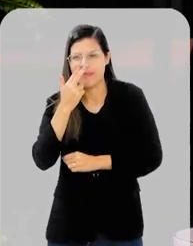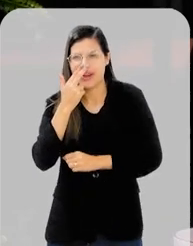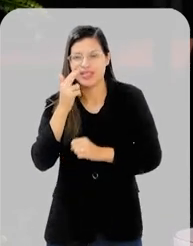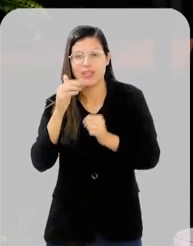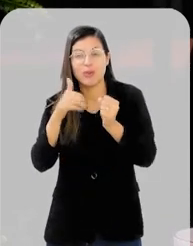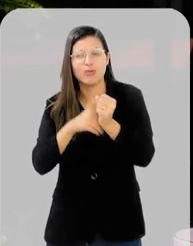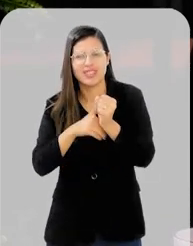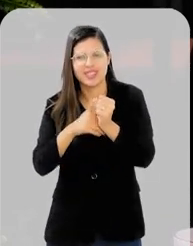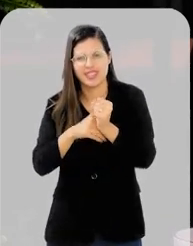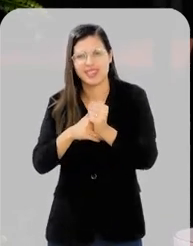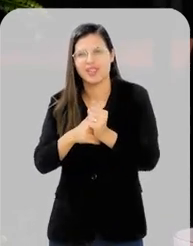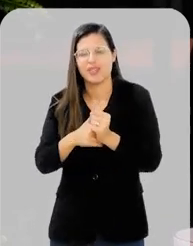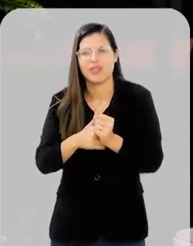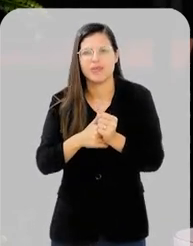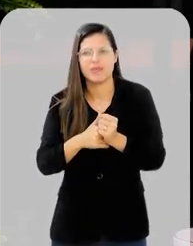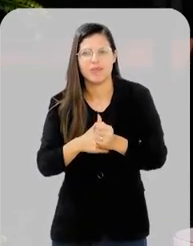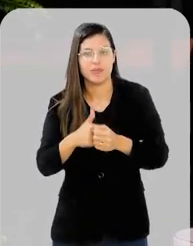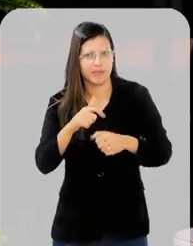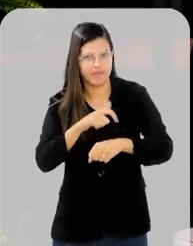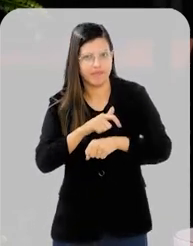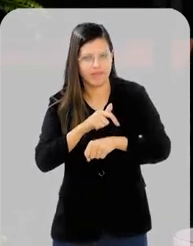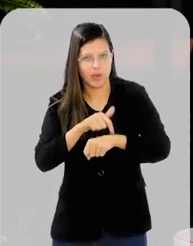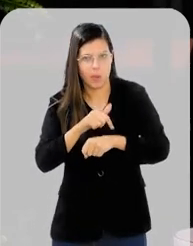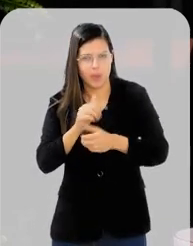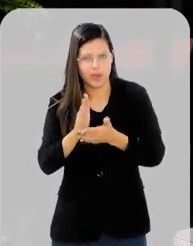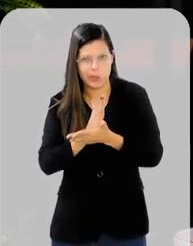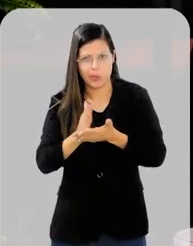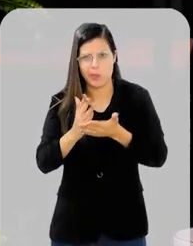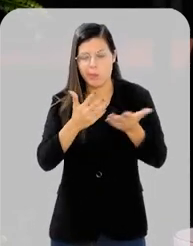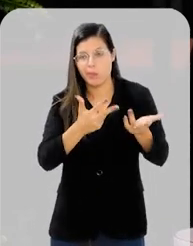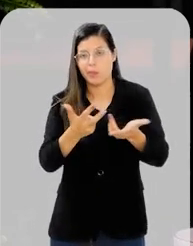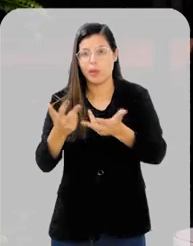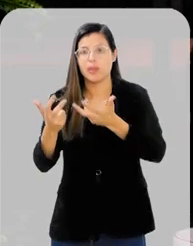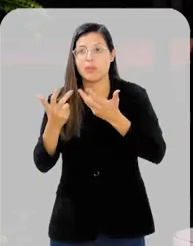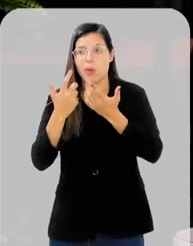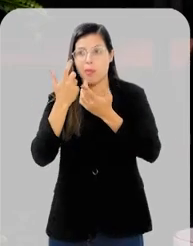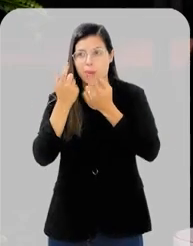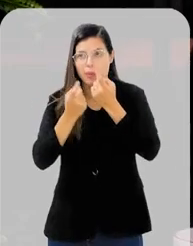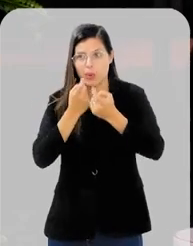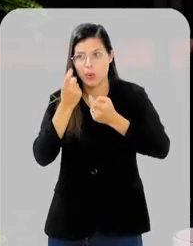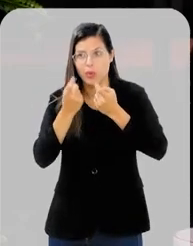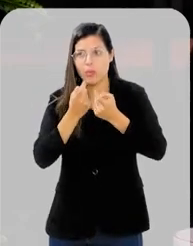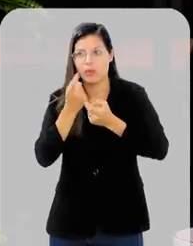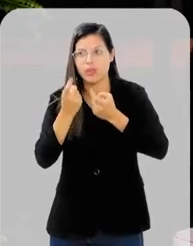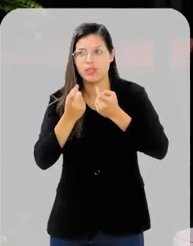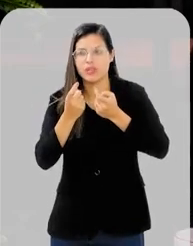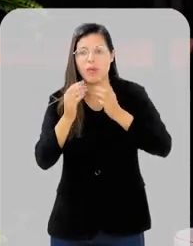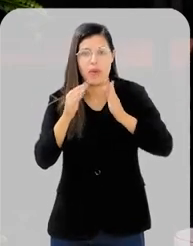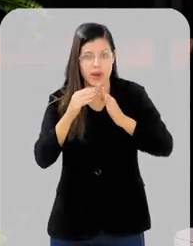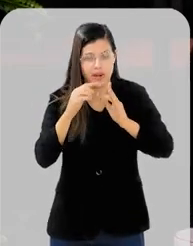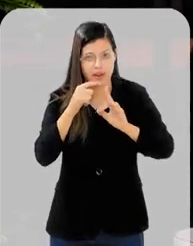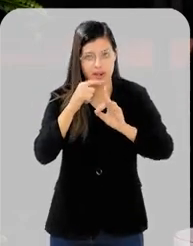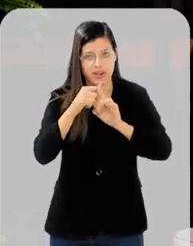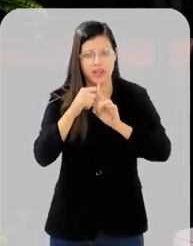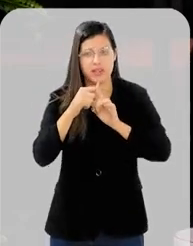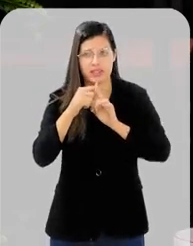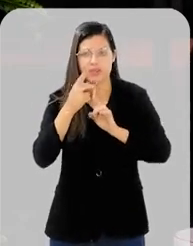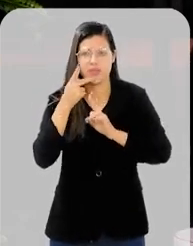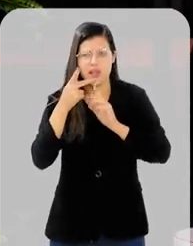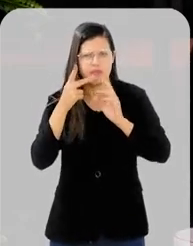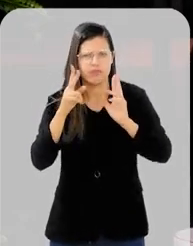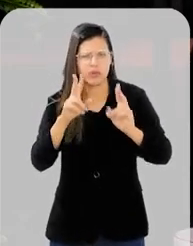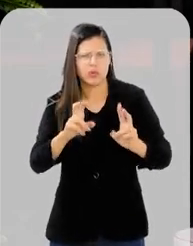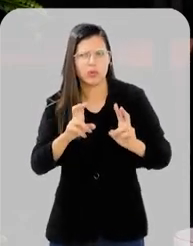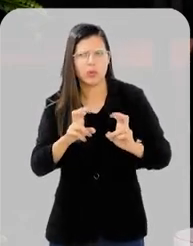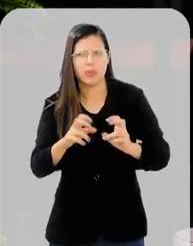pessoas em alguns momentos eu percebo isso né a a preocupação que existe e a igreja e Don ni fala com